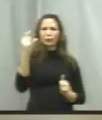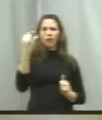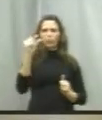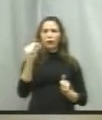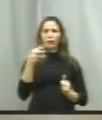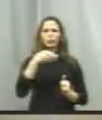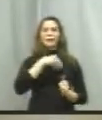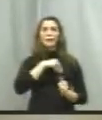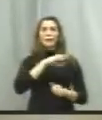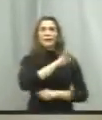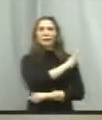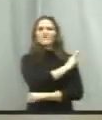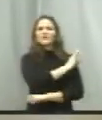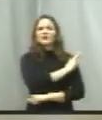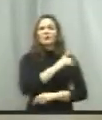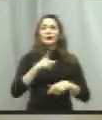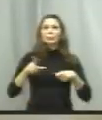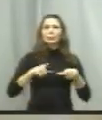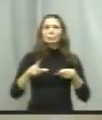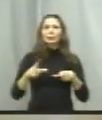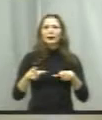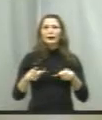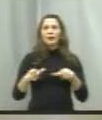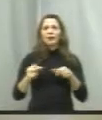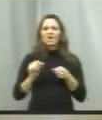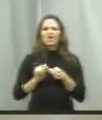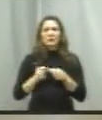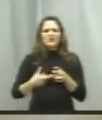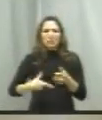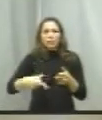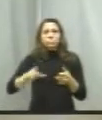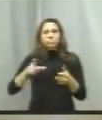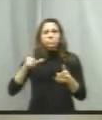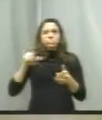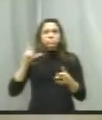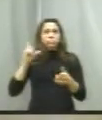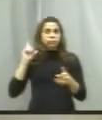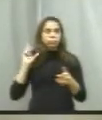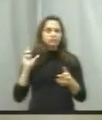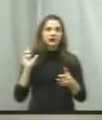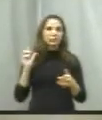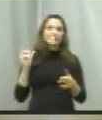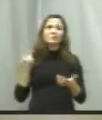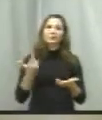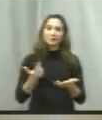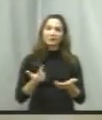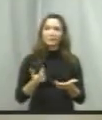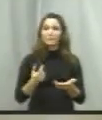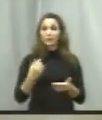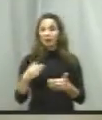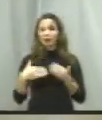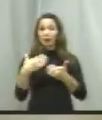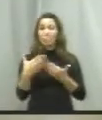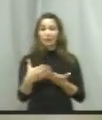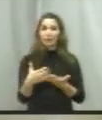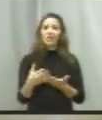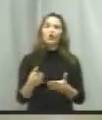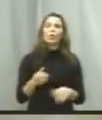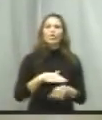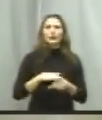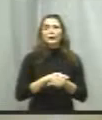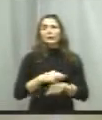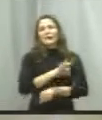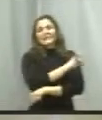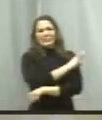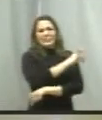dos técnicos. Então, não estou trabalhando, estou mandando para trás, gente. Não podemos permitir isso. Eu conversei com vários técnicos, se